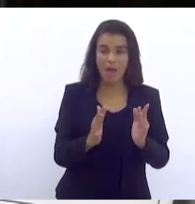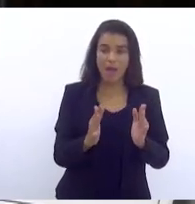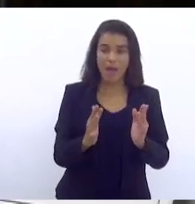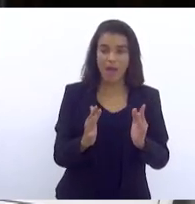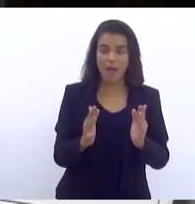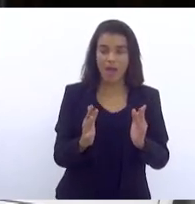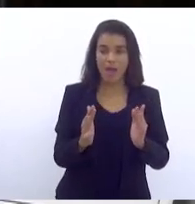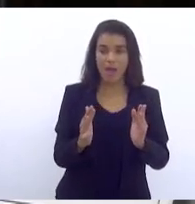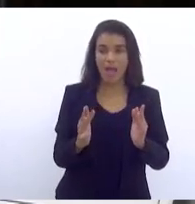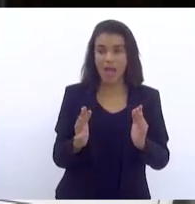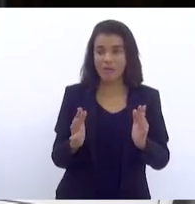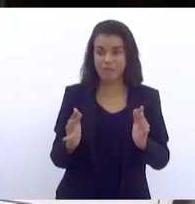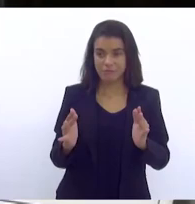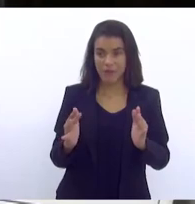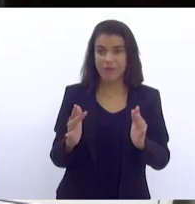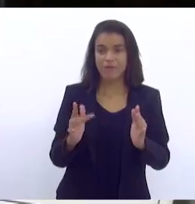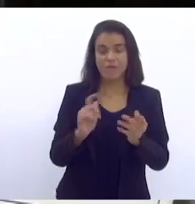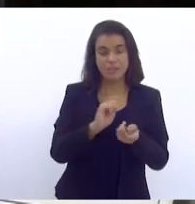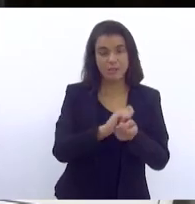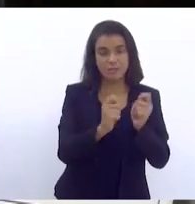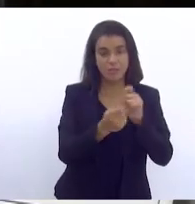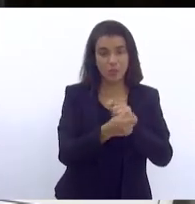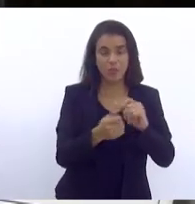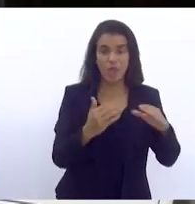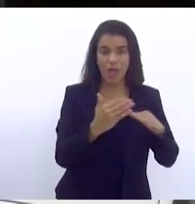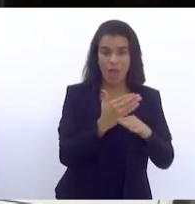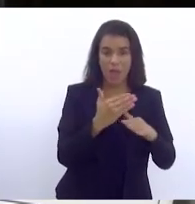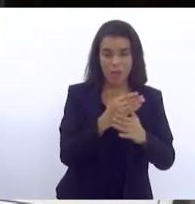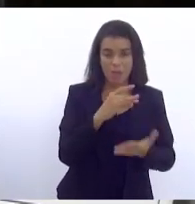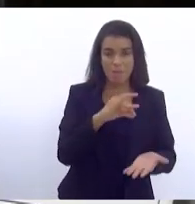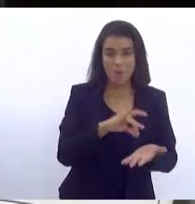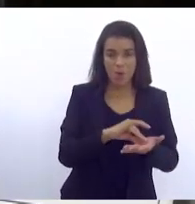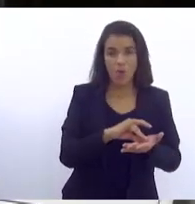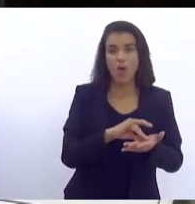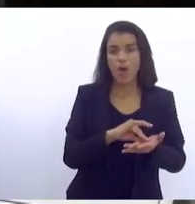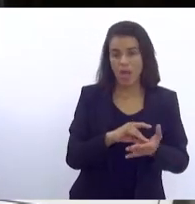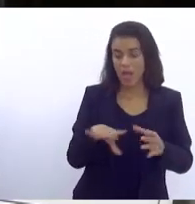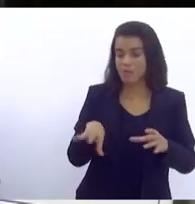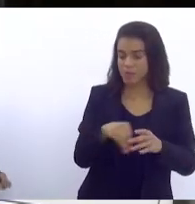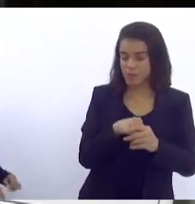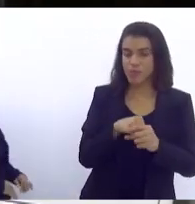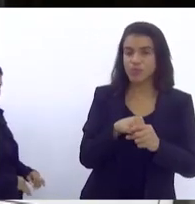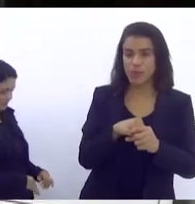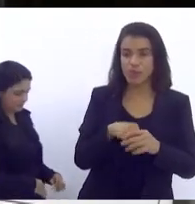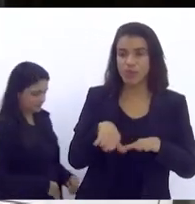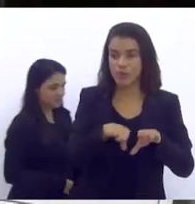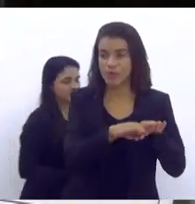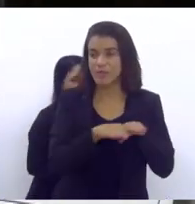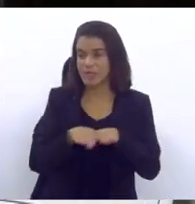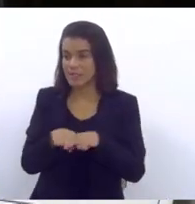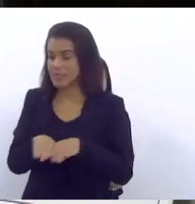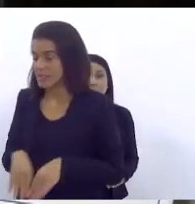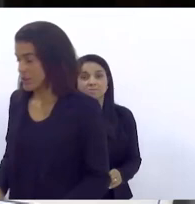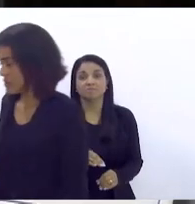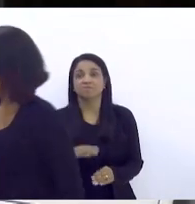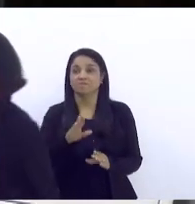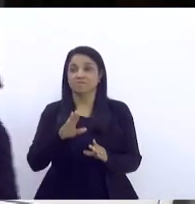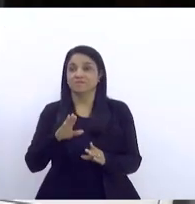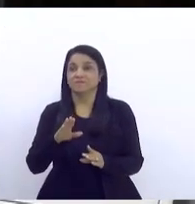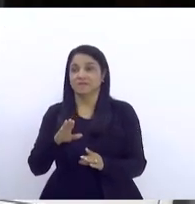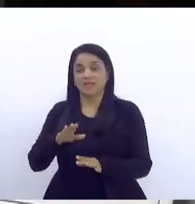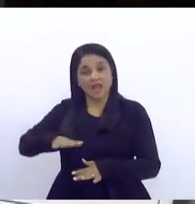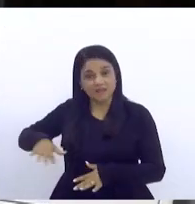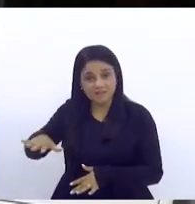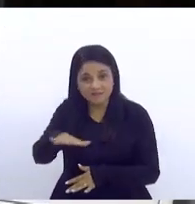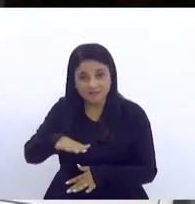áreas elas vão sendo urbanizadas elas passam a compor a meta de universalização Então as as